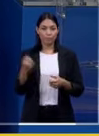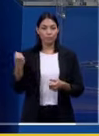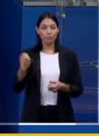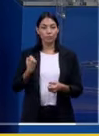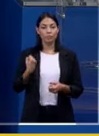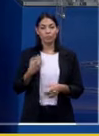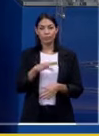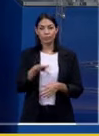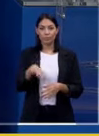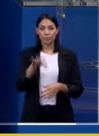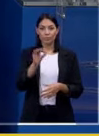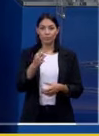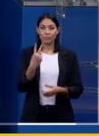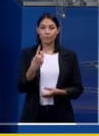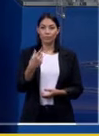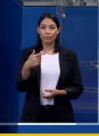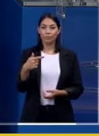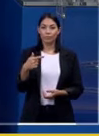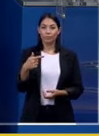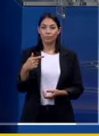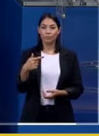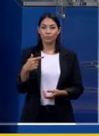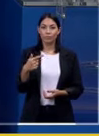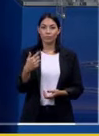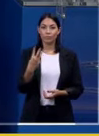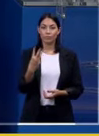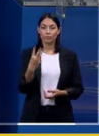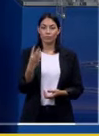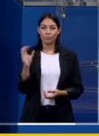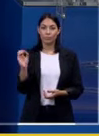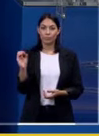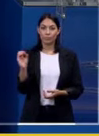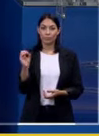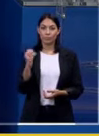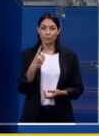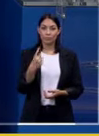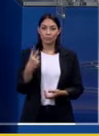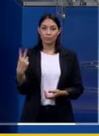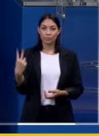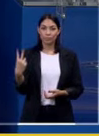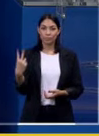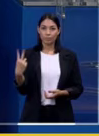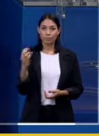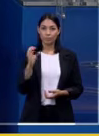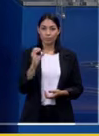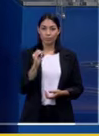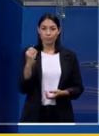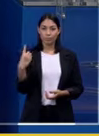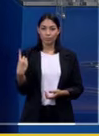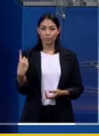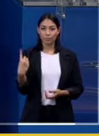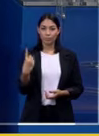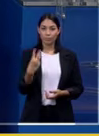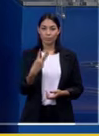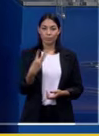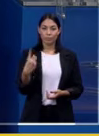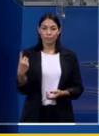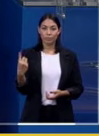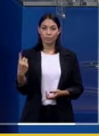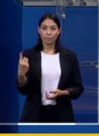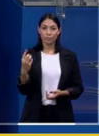números sorteados. 27, 30, 12, 01,